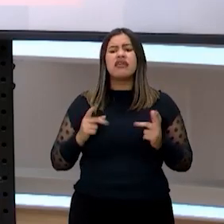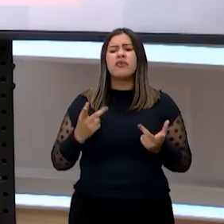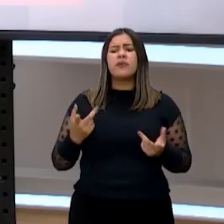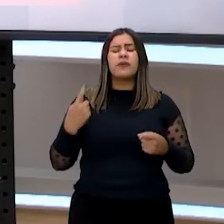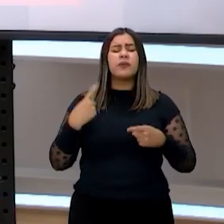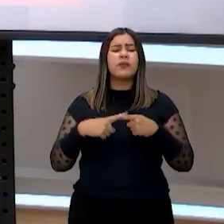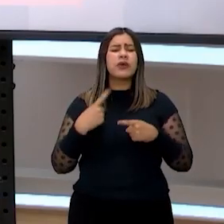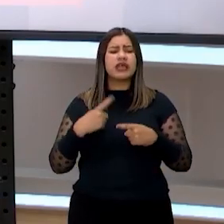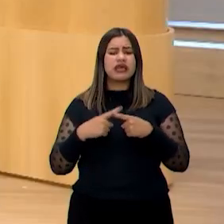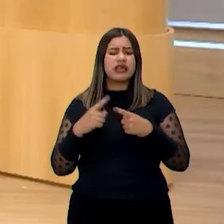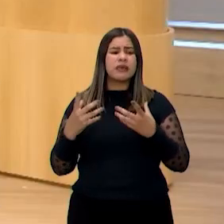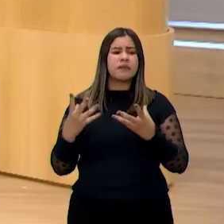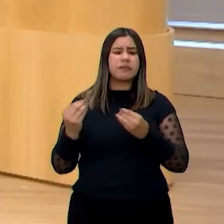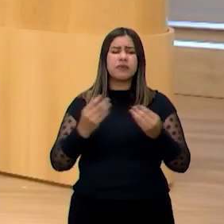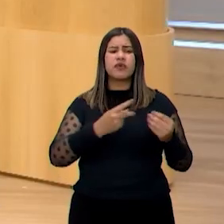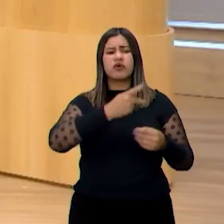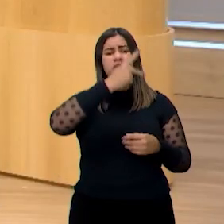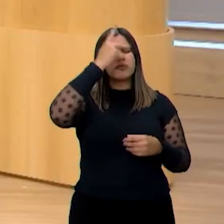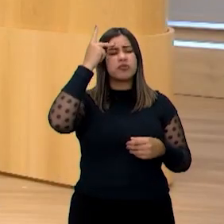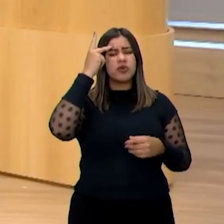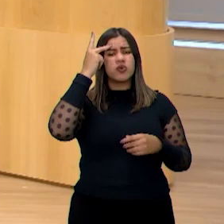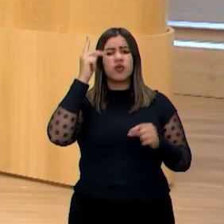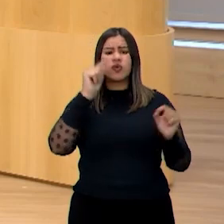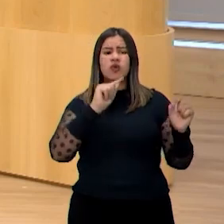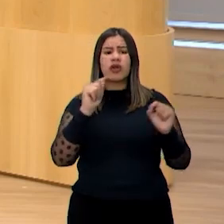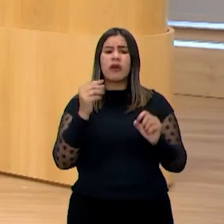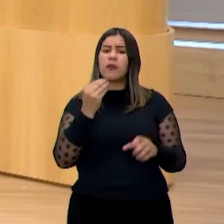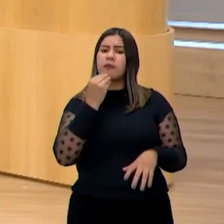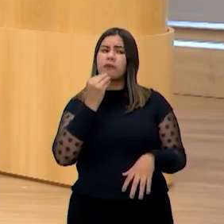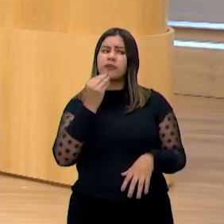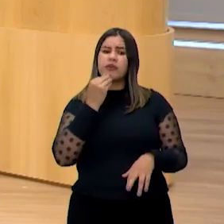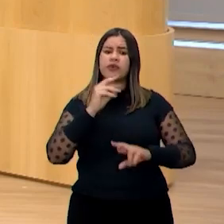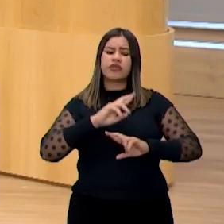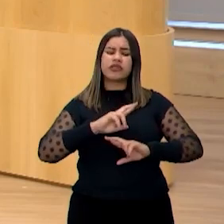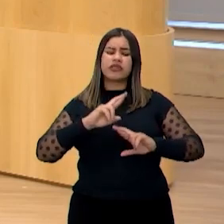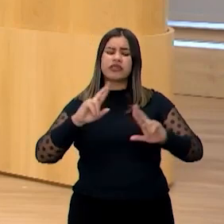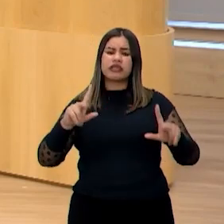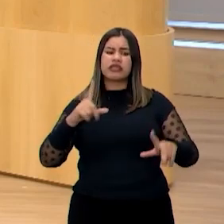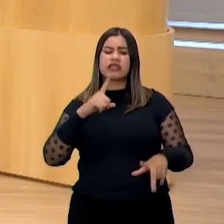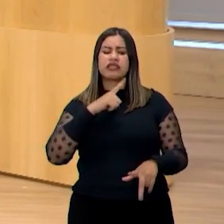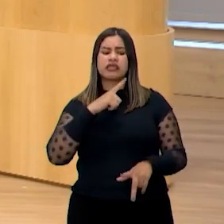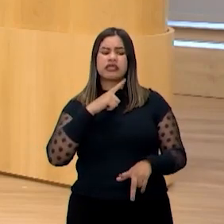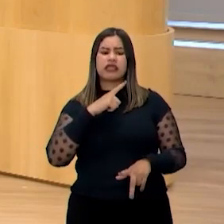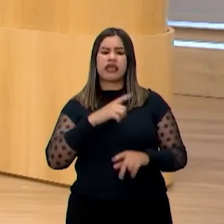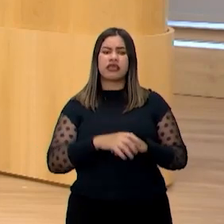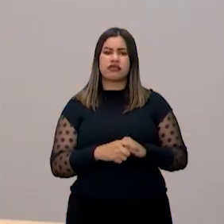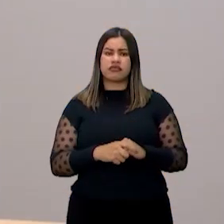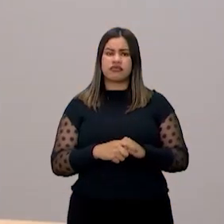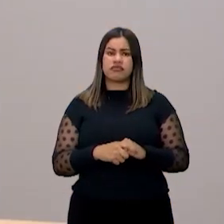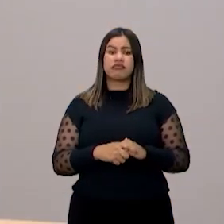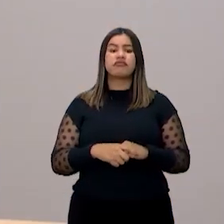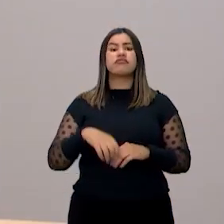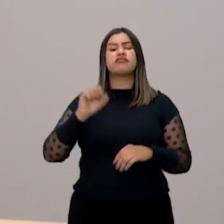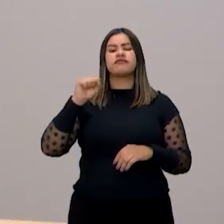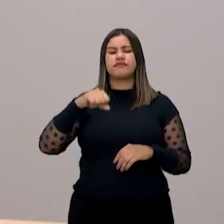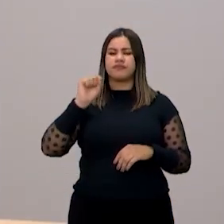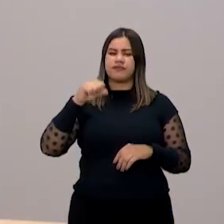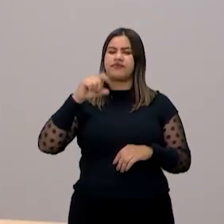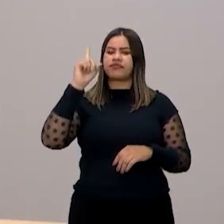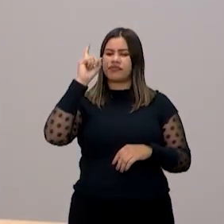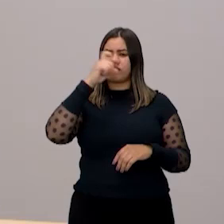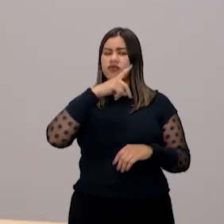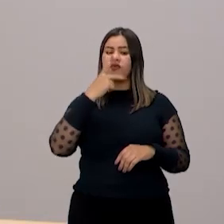a grande maioria das pessoas tem oportunidades completamente diferentes, não é isso? É muito difícil a gente falar